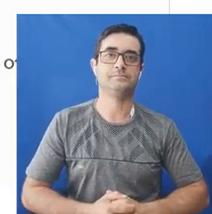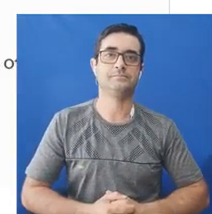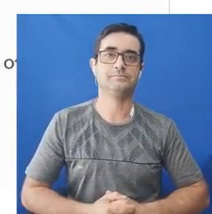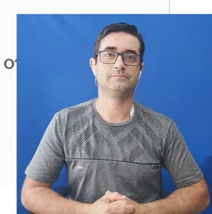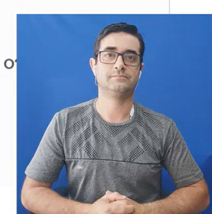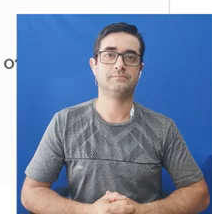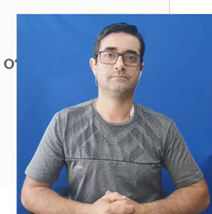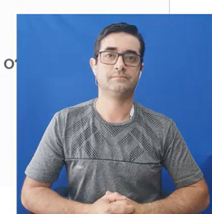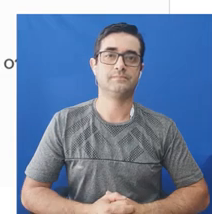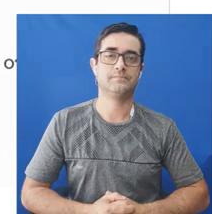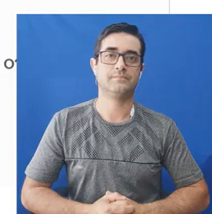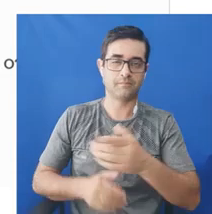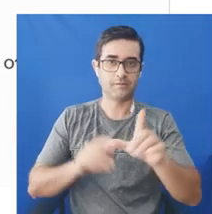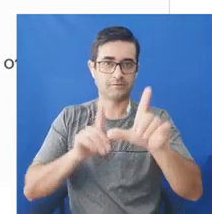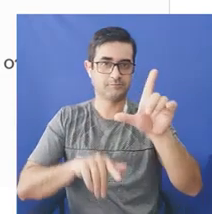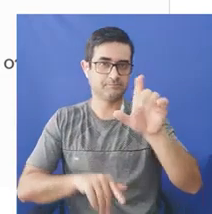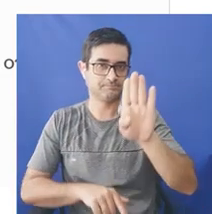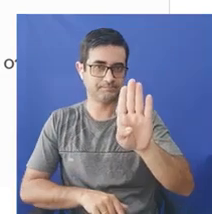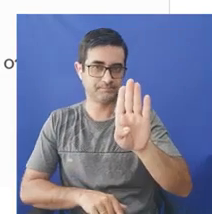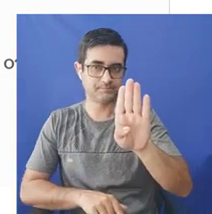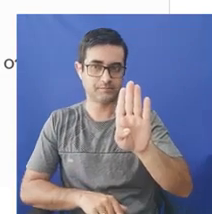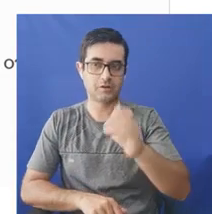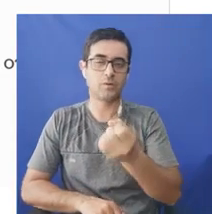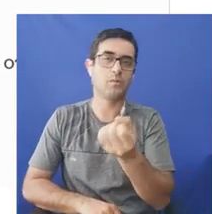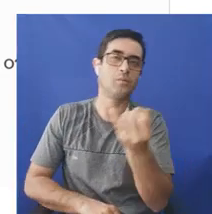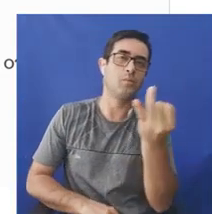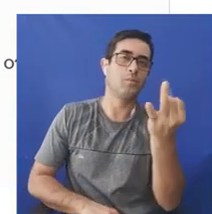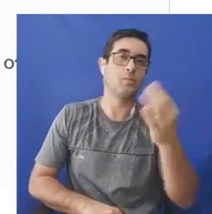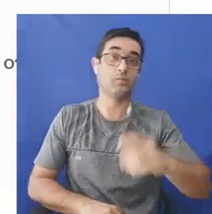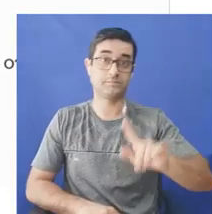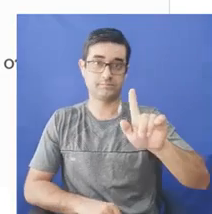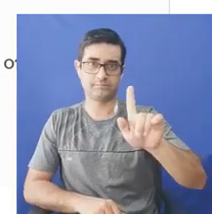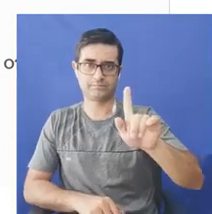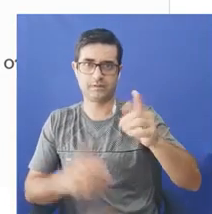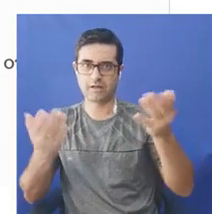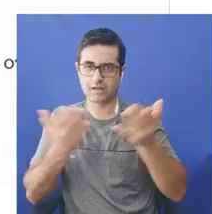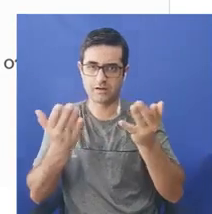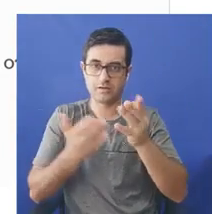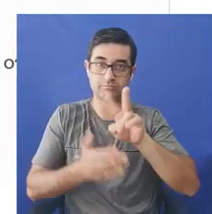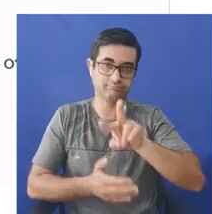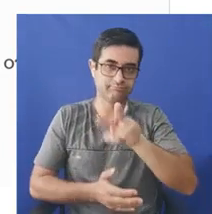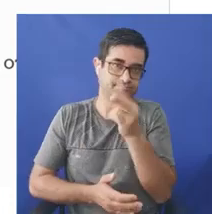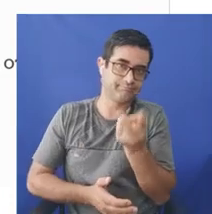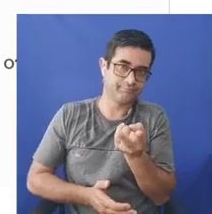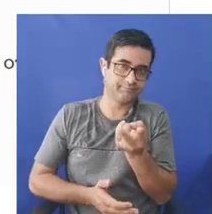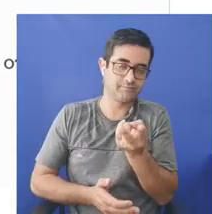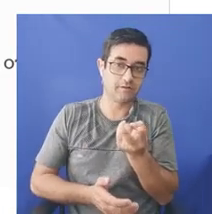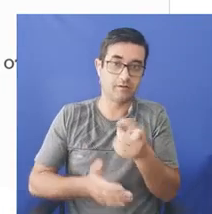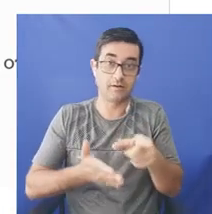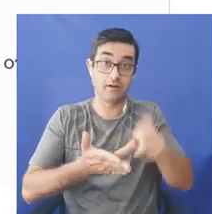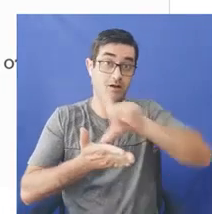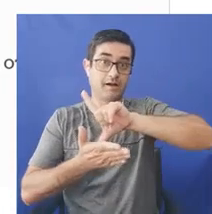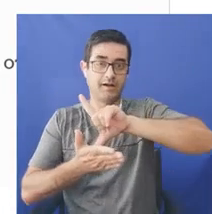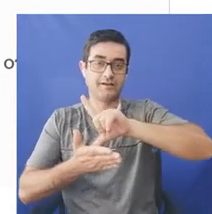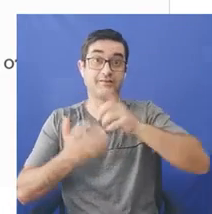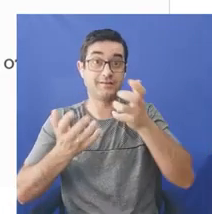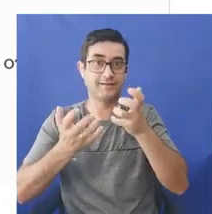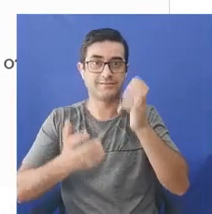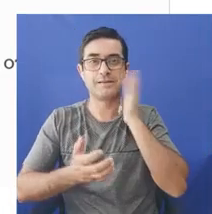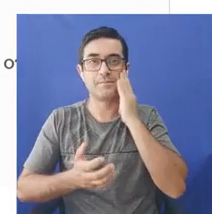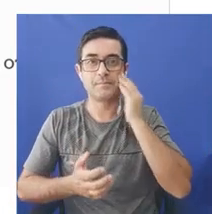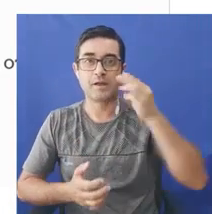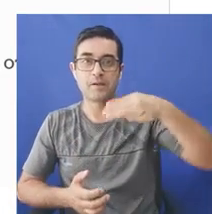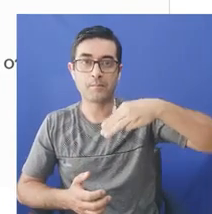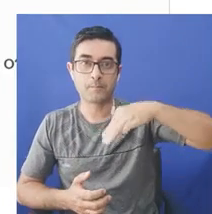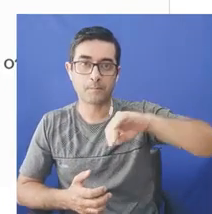Agora, letra B. Quantos gramas? Agora eu vou inverter. Eu antes perdi o número